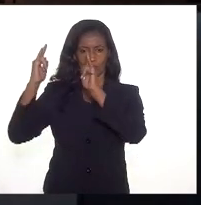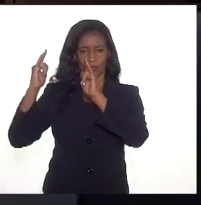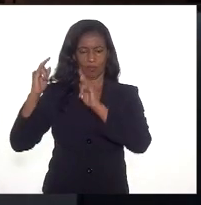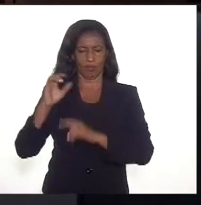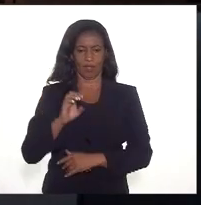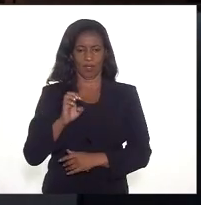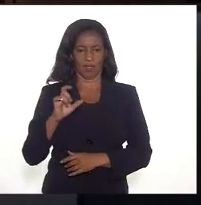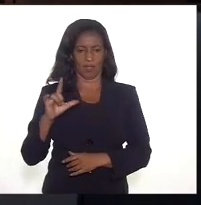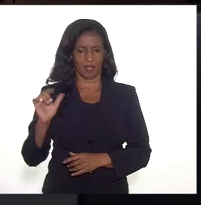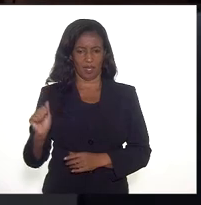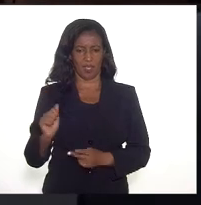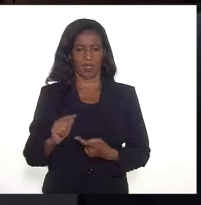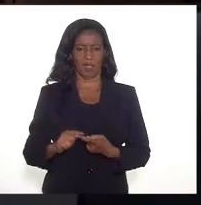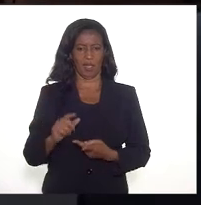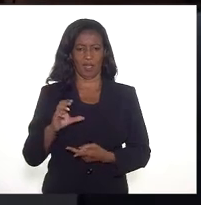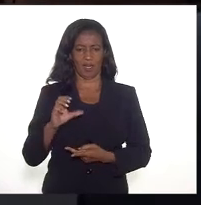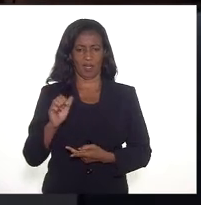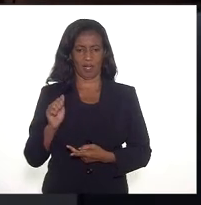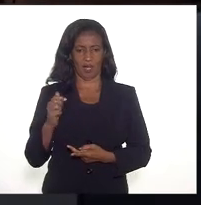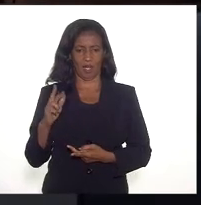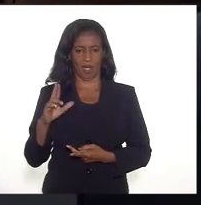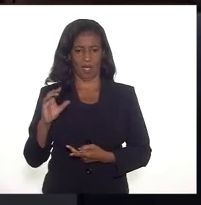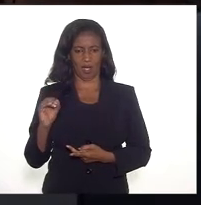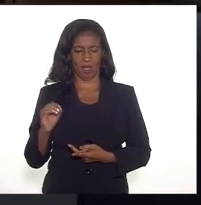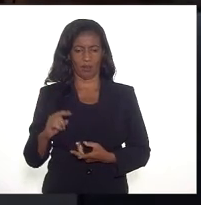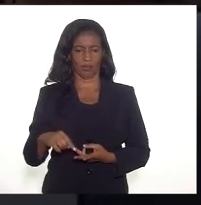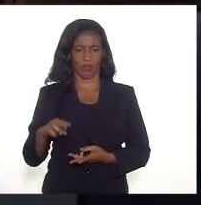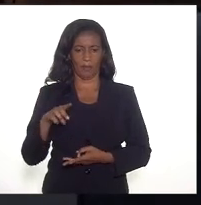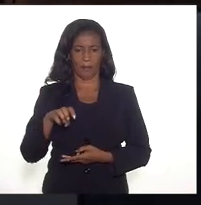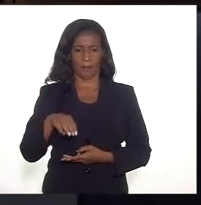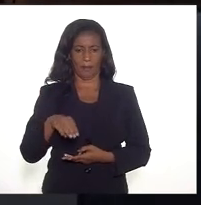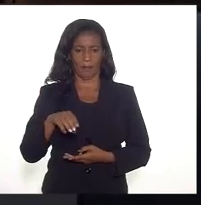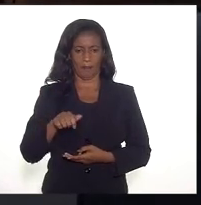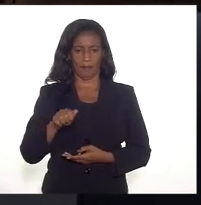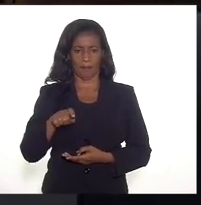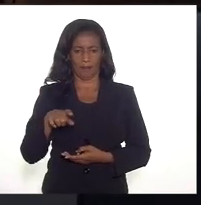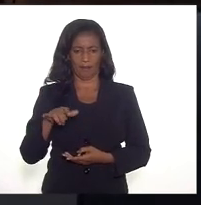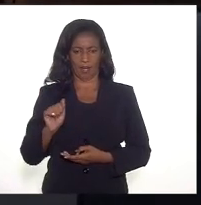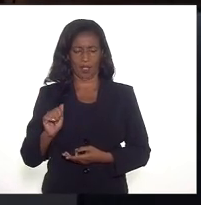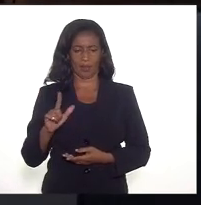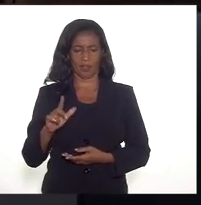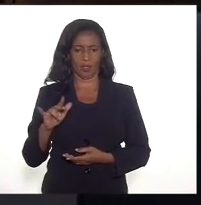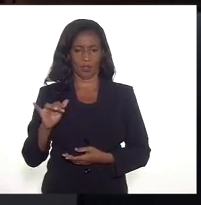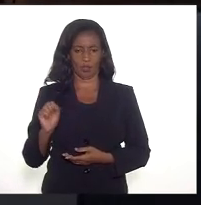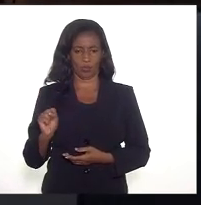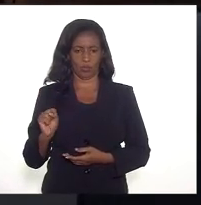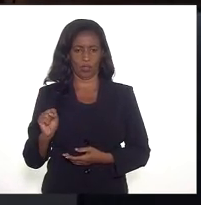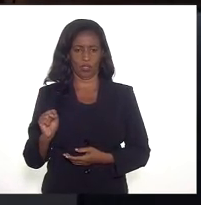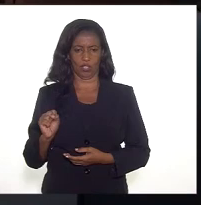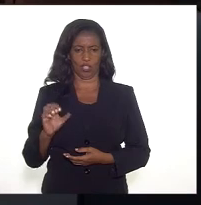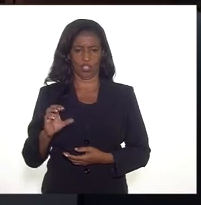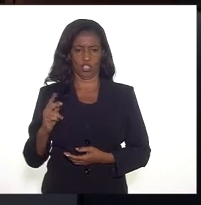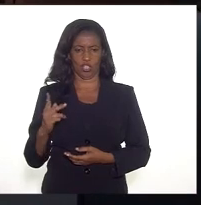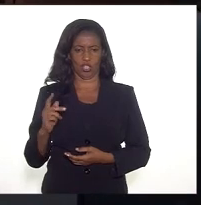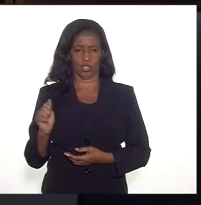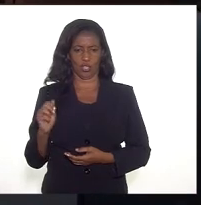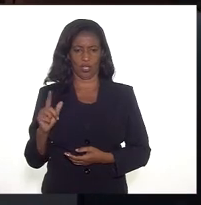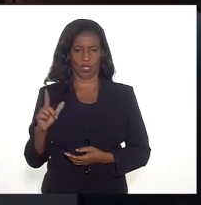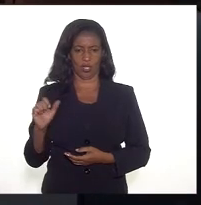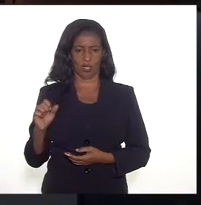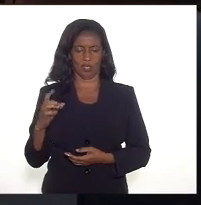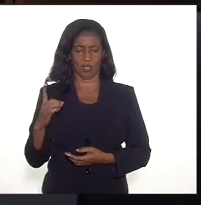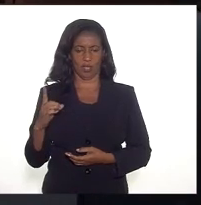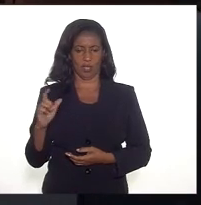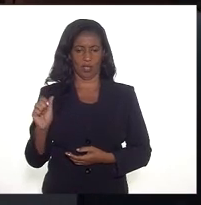deputada Célia, deputado Carlos Mink, deputado Max Lemos, deputado Luiz Martins, deputado Charles Batista e deputado